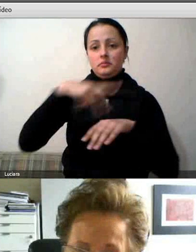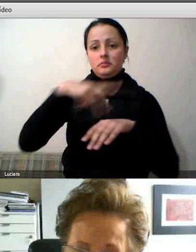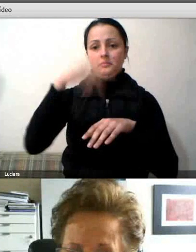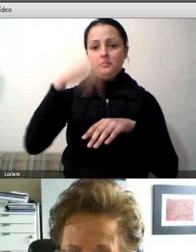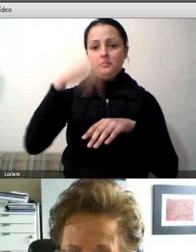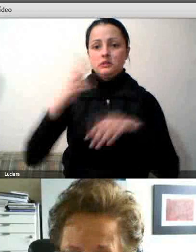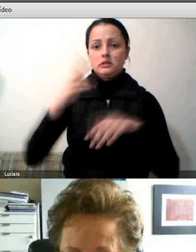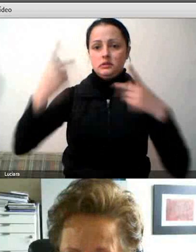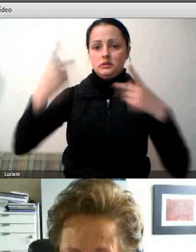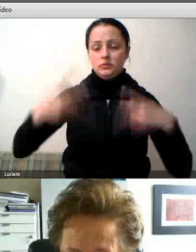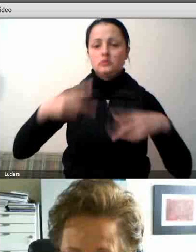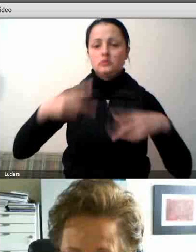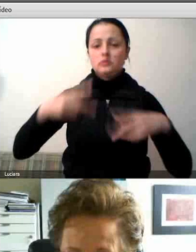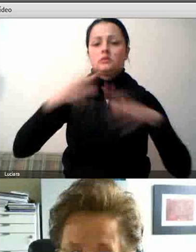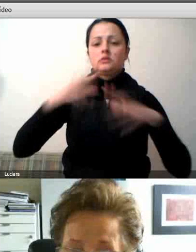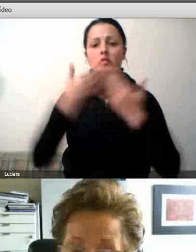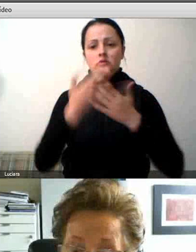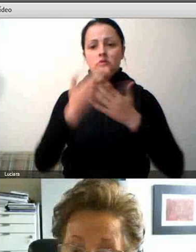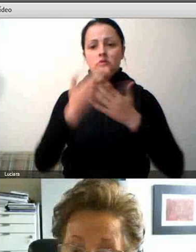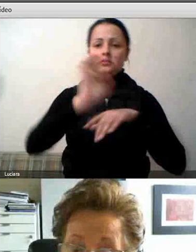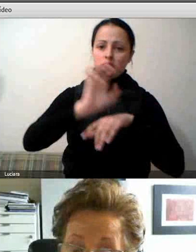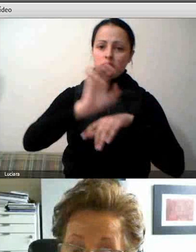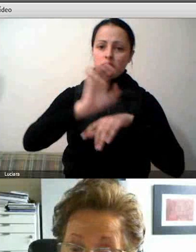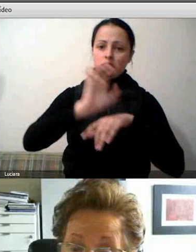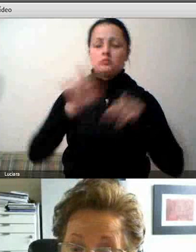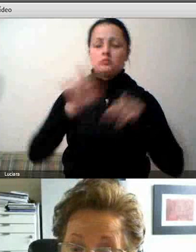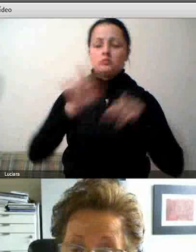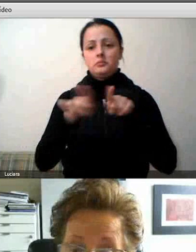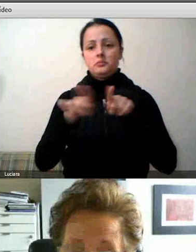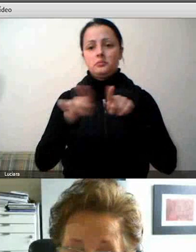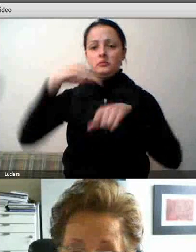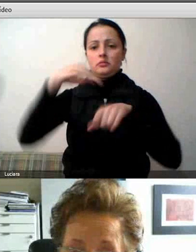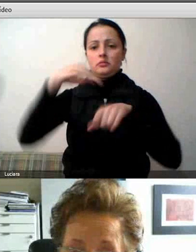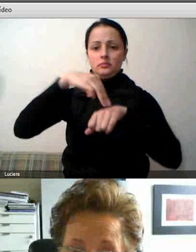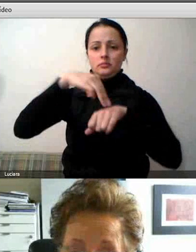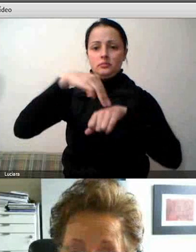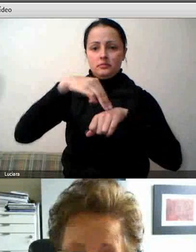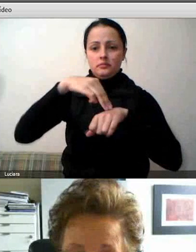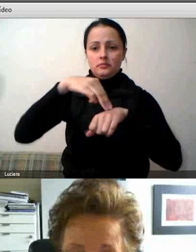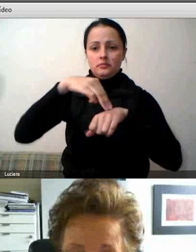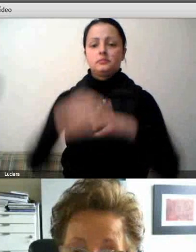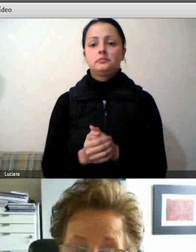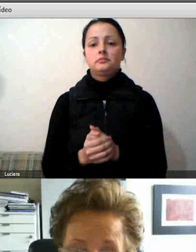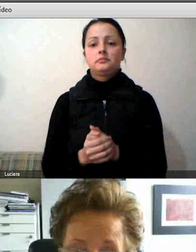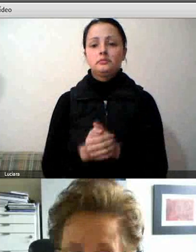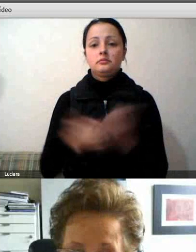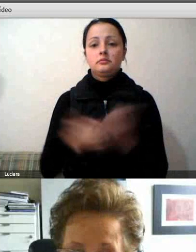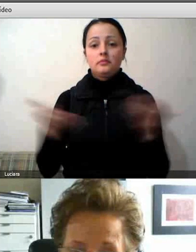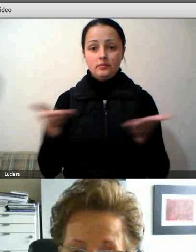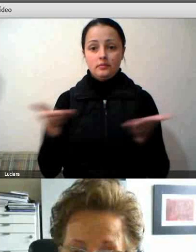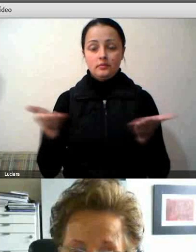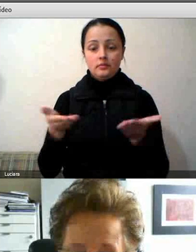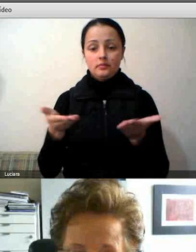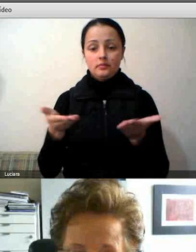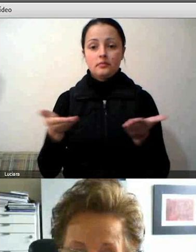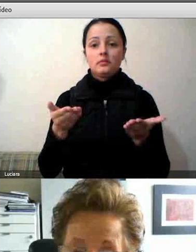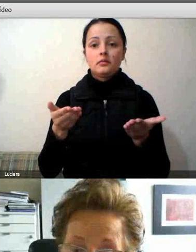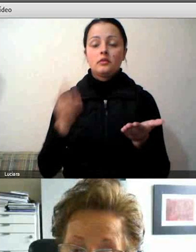e escolas municipais. Nesse momento, nós estamos entrando no segundo ano de formação dos